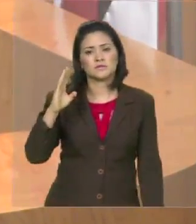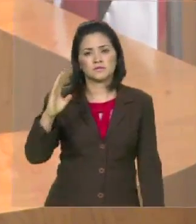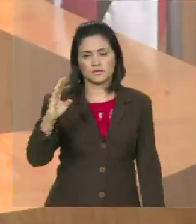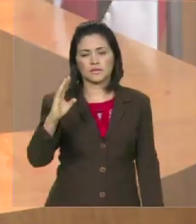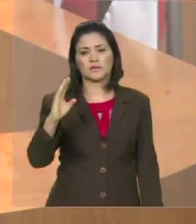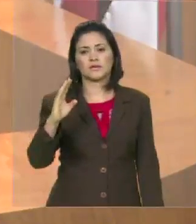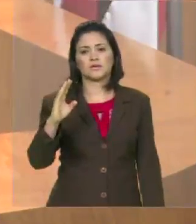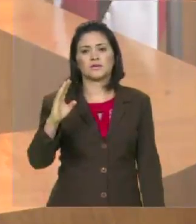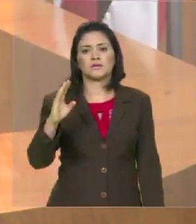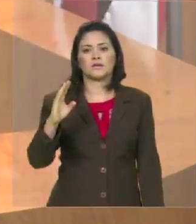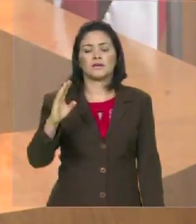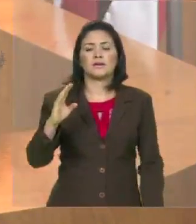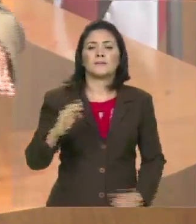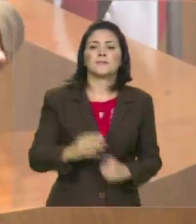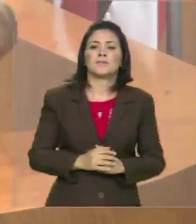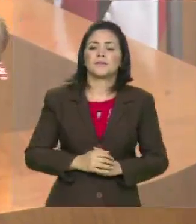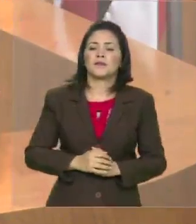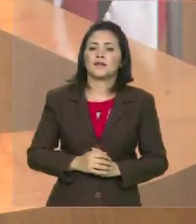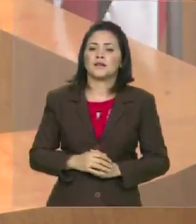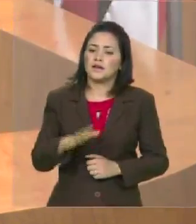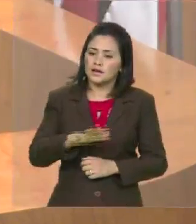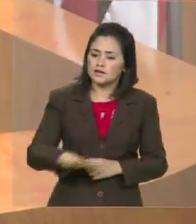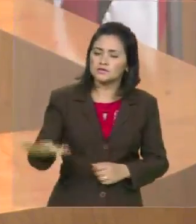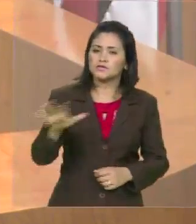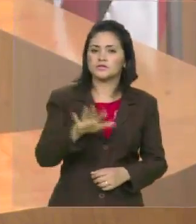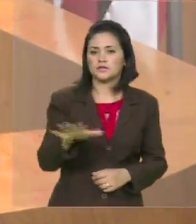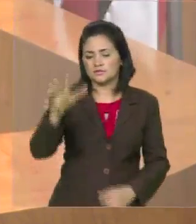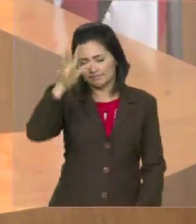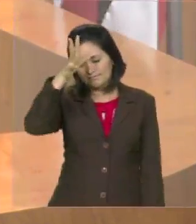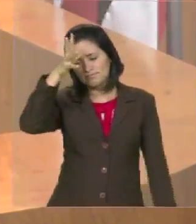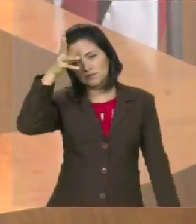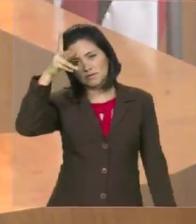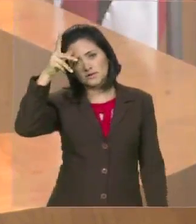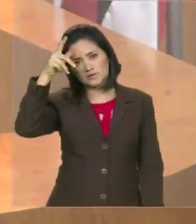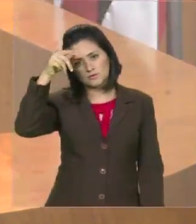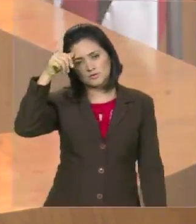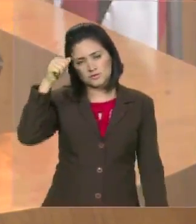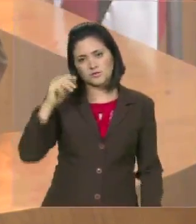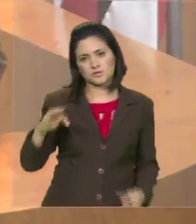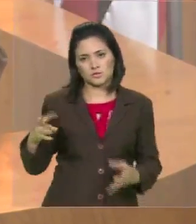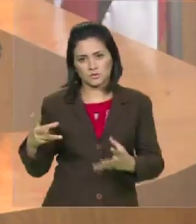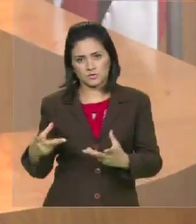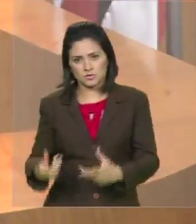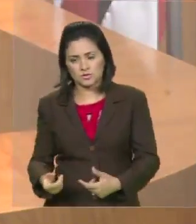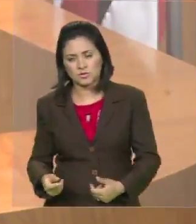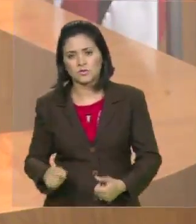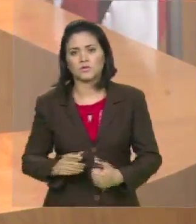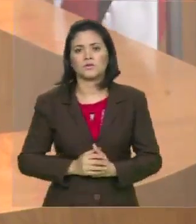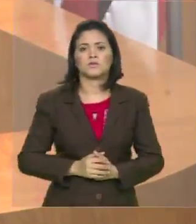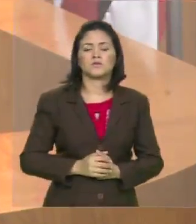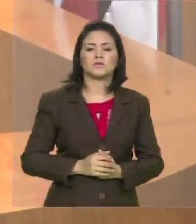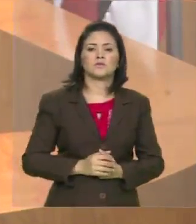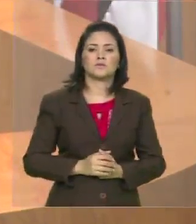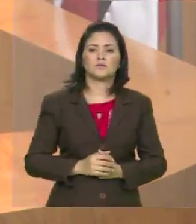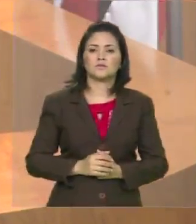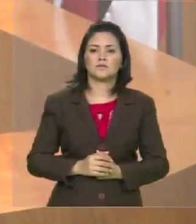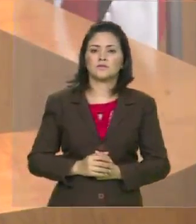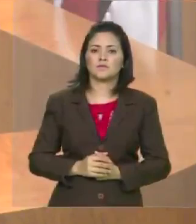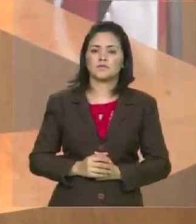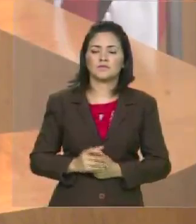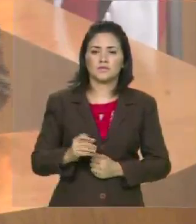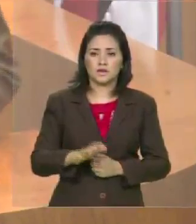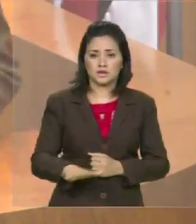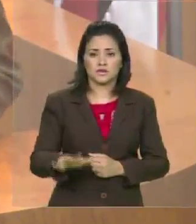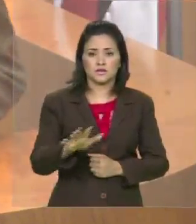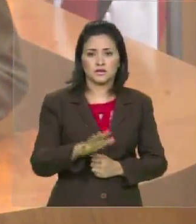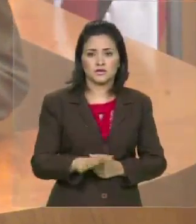Franca Verde, que é o que é a marca da Amazônia Legal, que tem o que escolhe produção nessa região, que